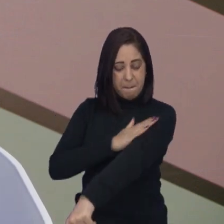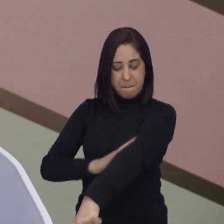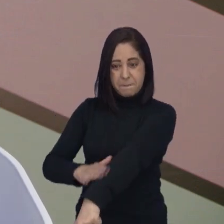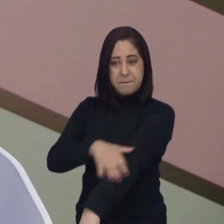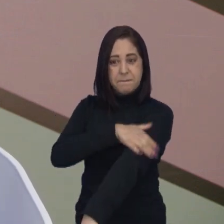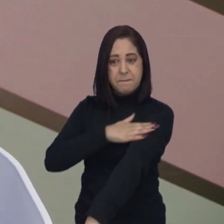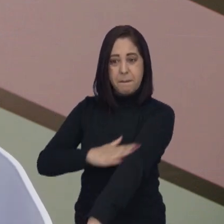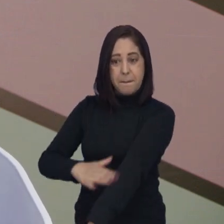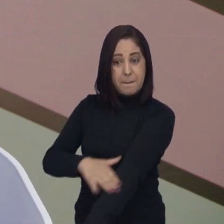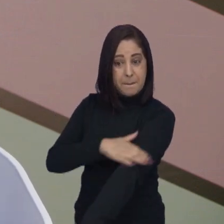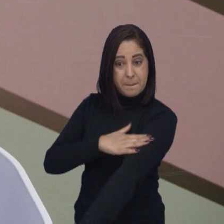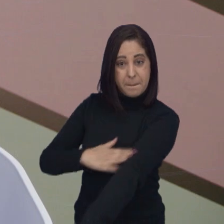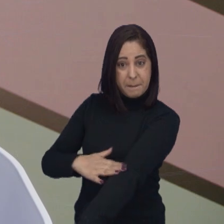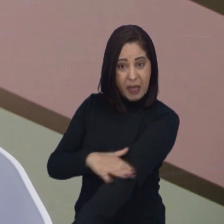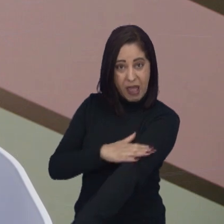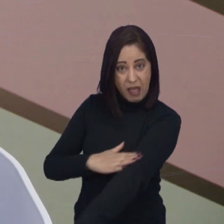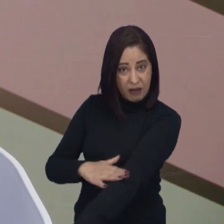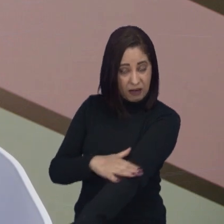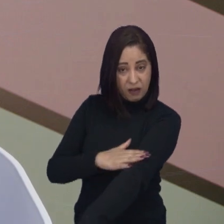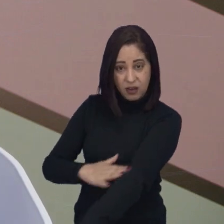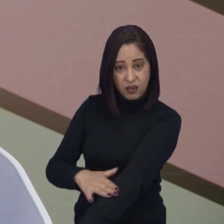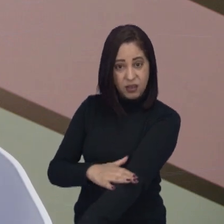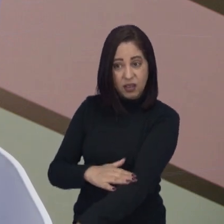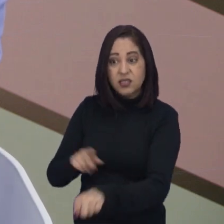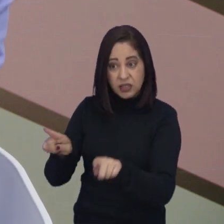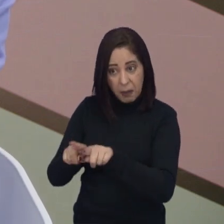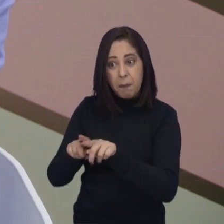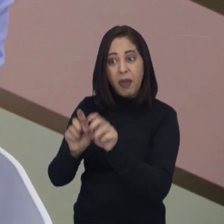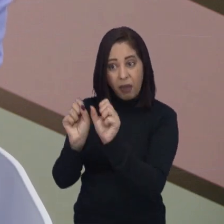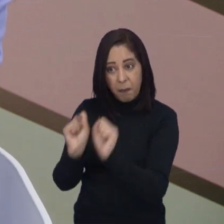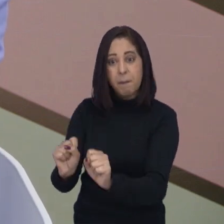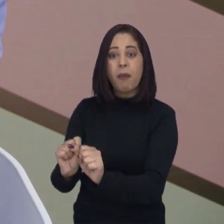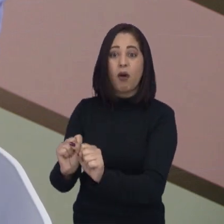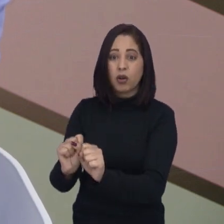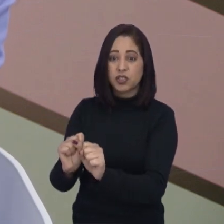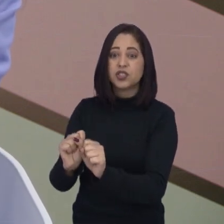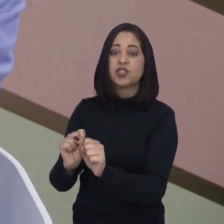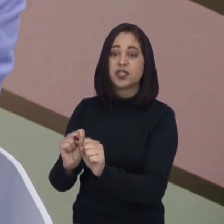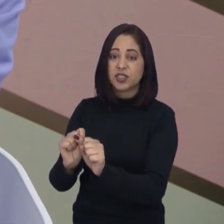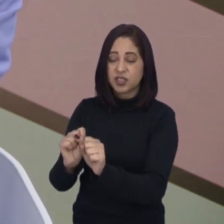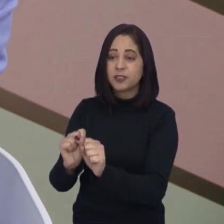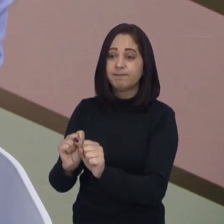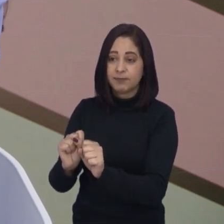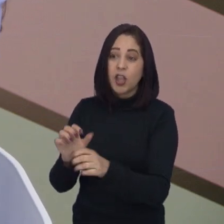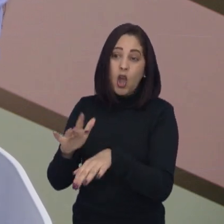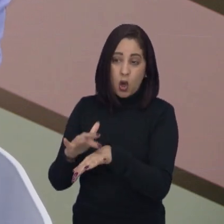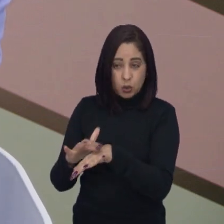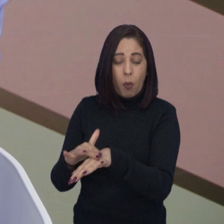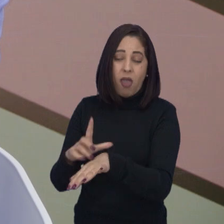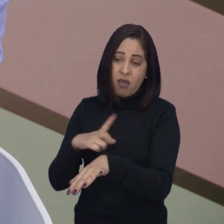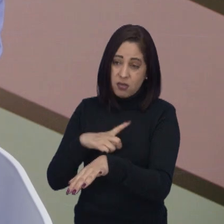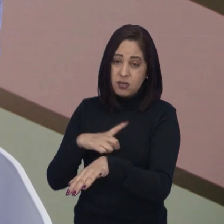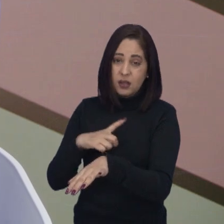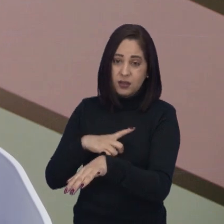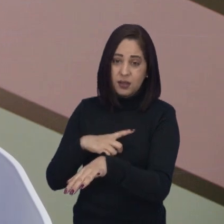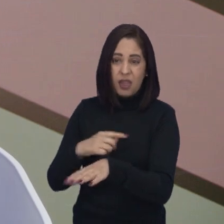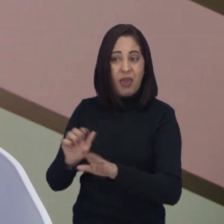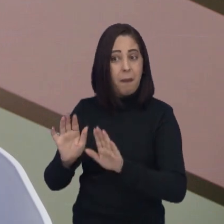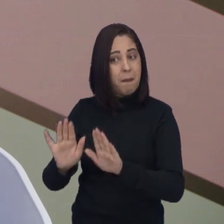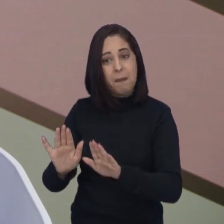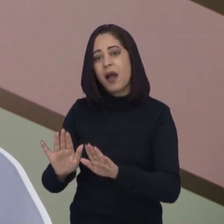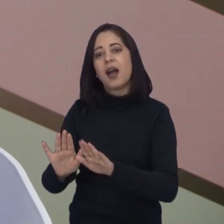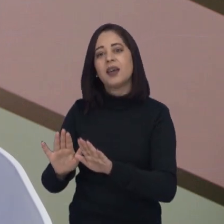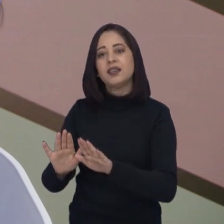expõe, né, tanto a gente, também pode ser algo que também retrai. Sim. E, além do